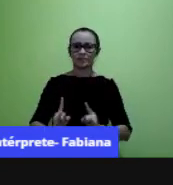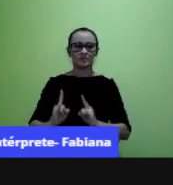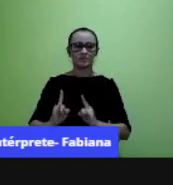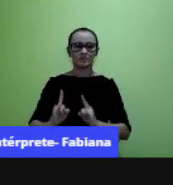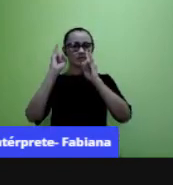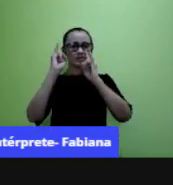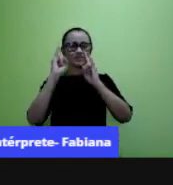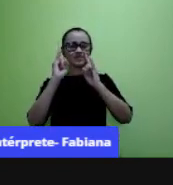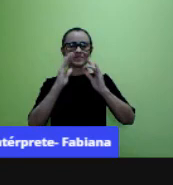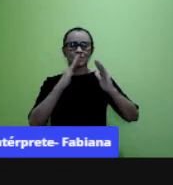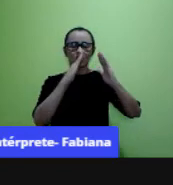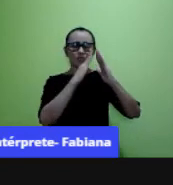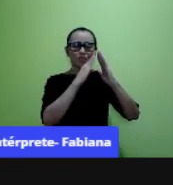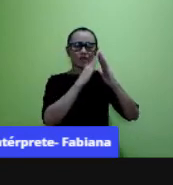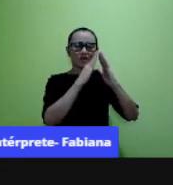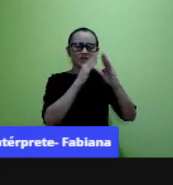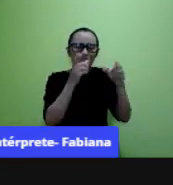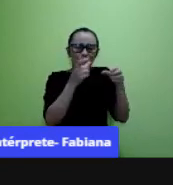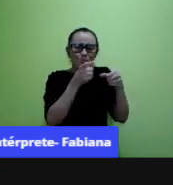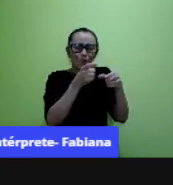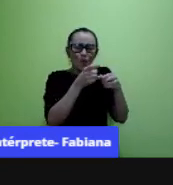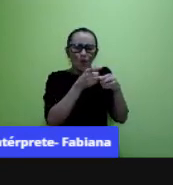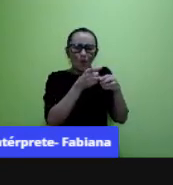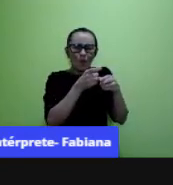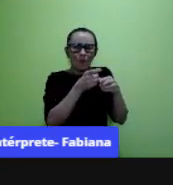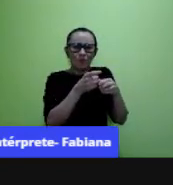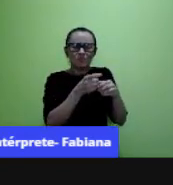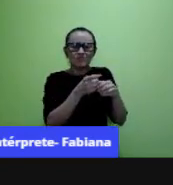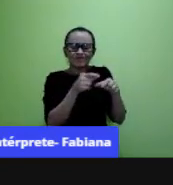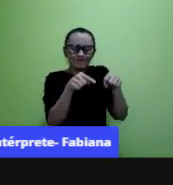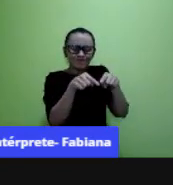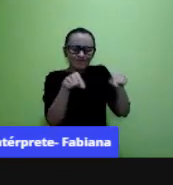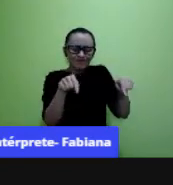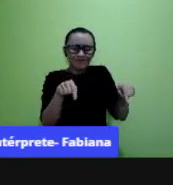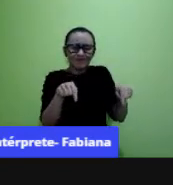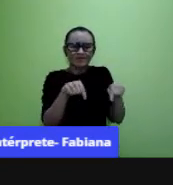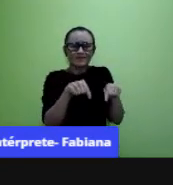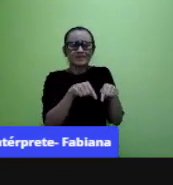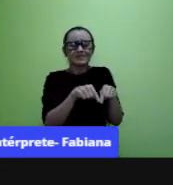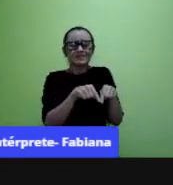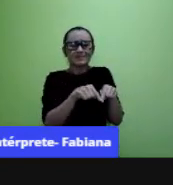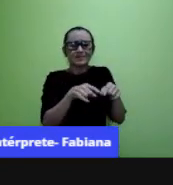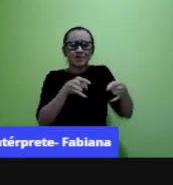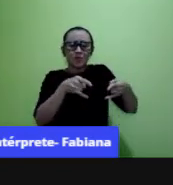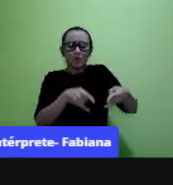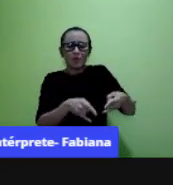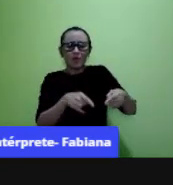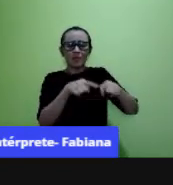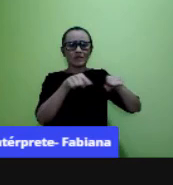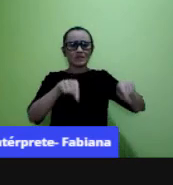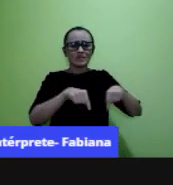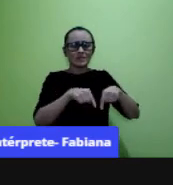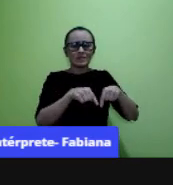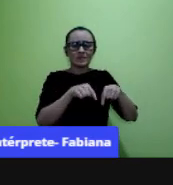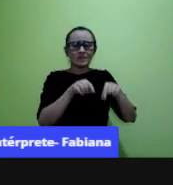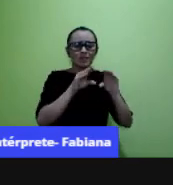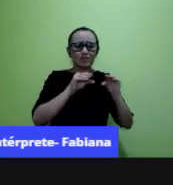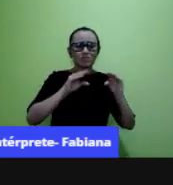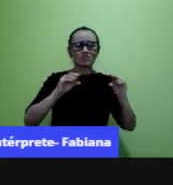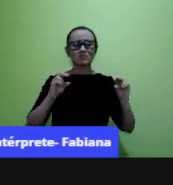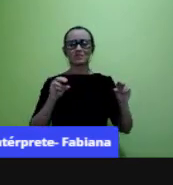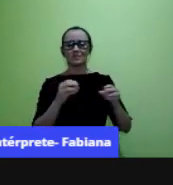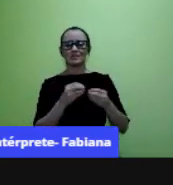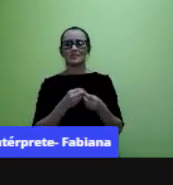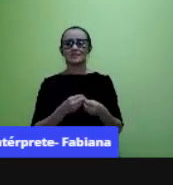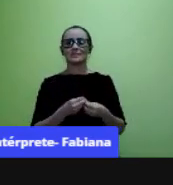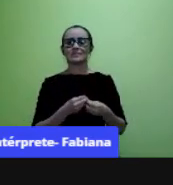casa minúscula, onde só tem um quarto e sala? Como que esse professor que está lá na escola e que